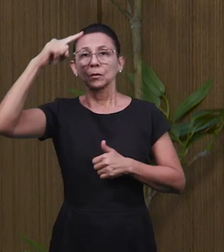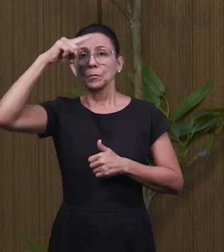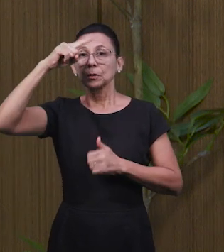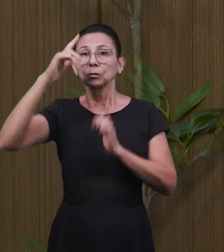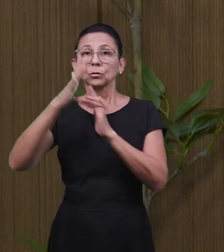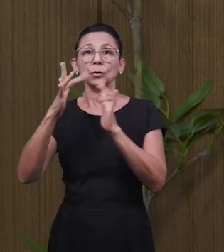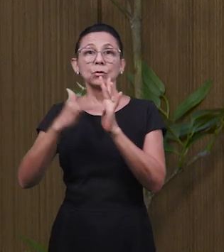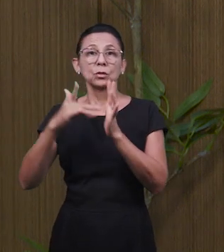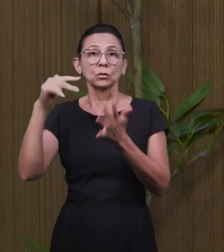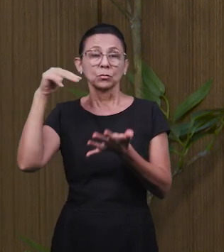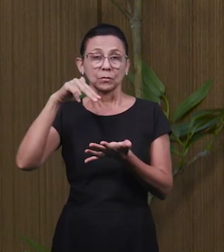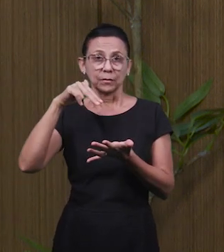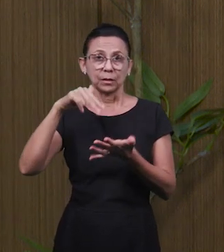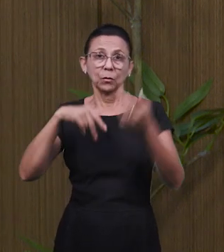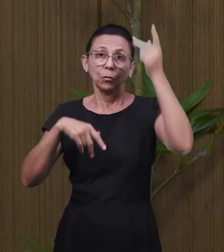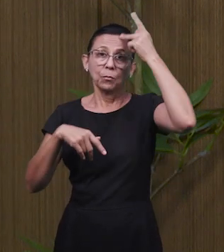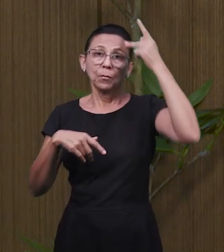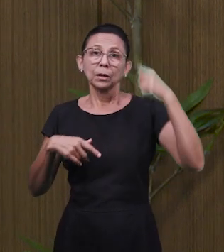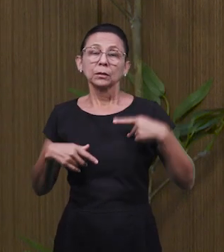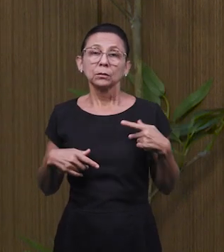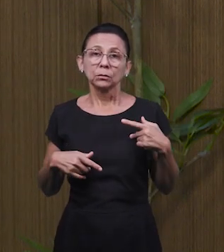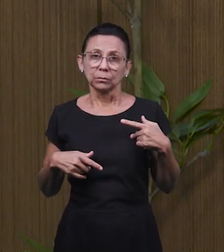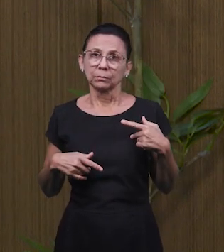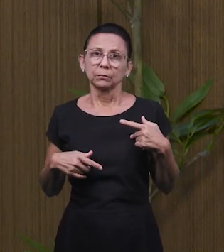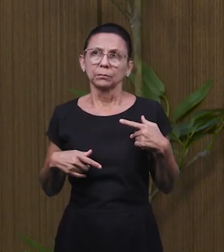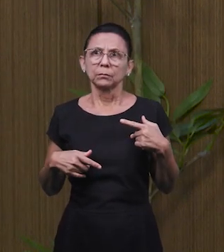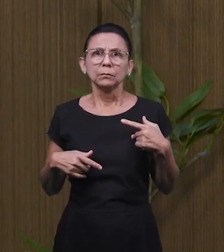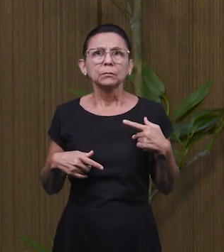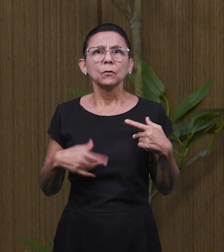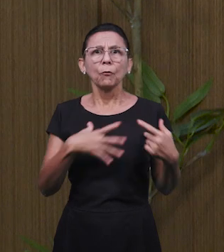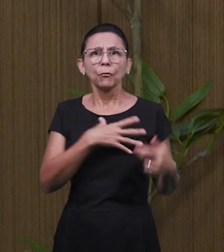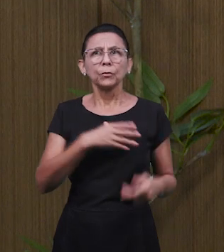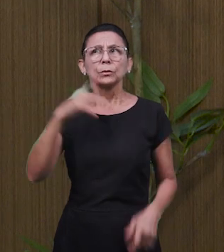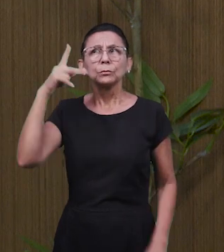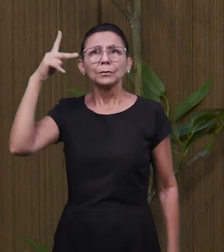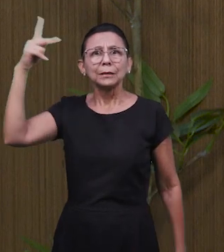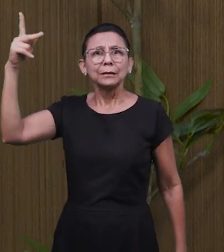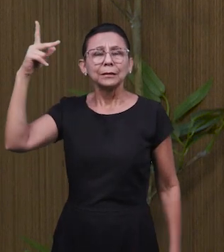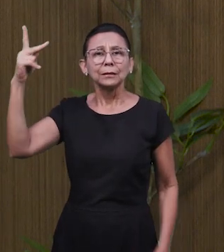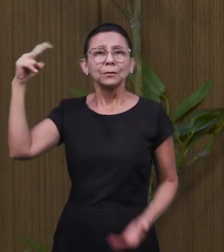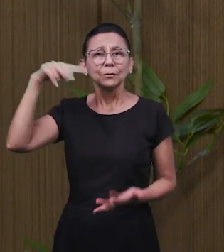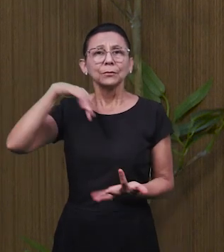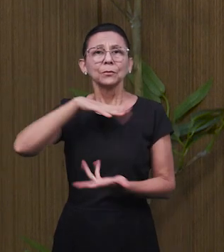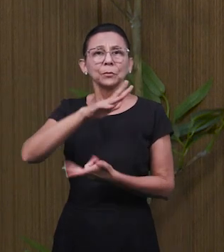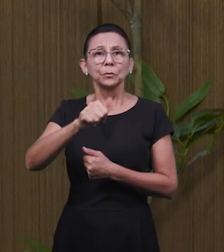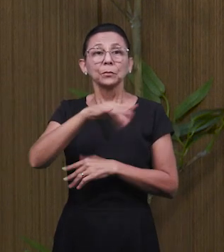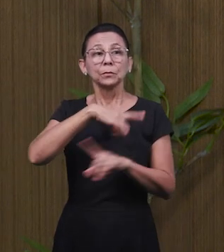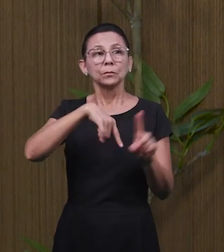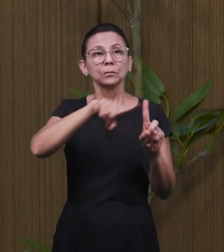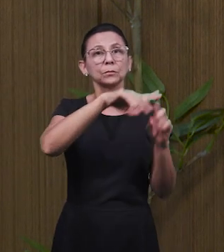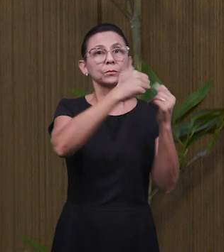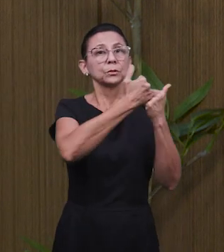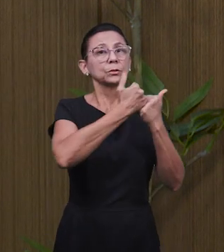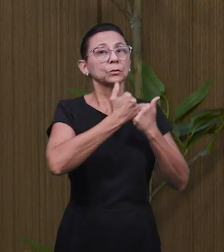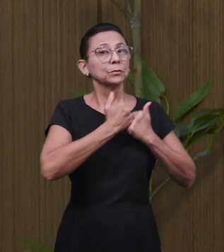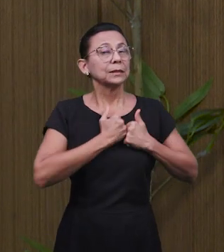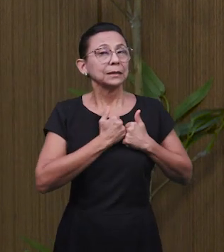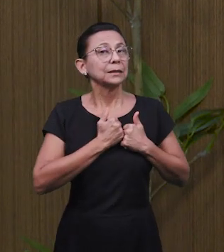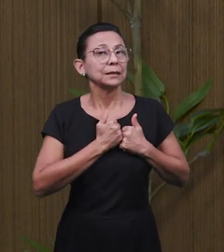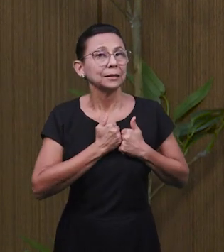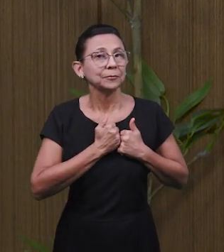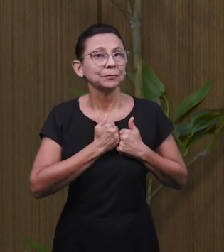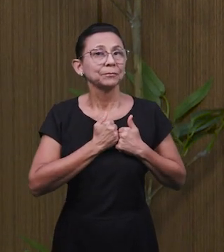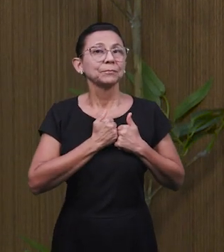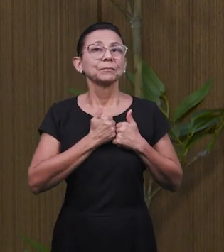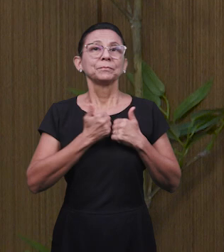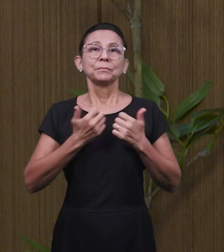que nele crê não pereça, mas tenha vida eterna. Jesus veio tirar o homem das trevas para a luz.